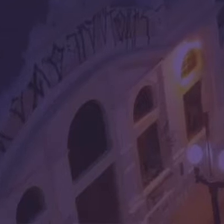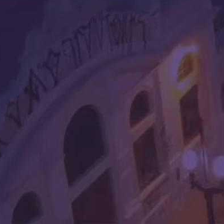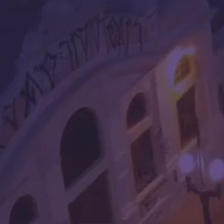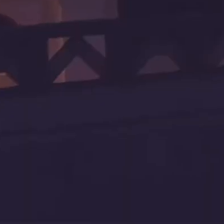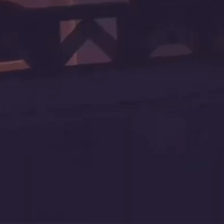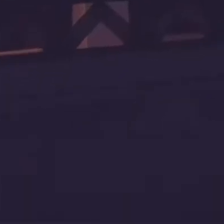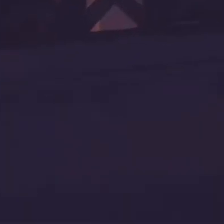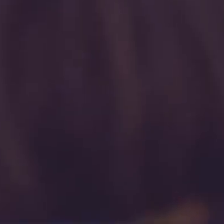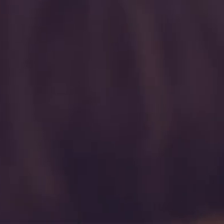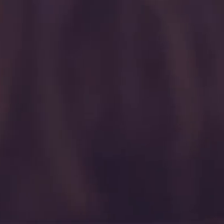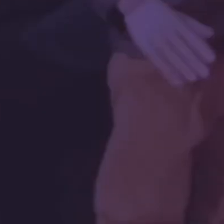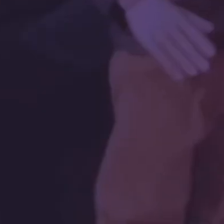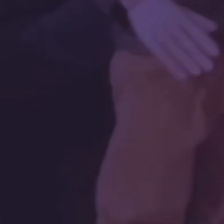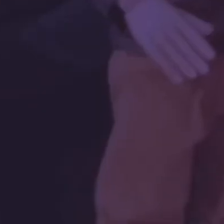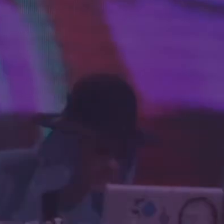E aí